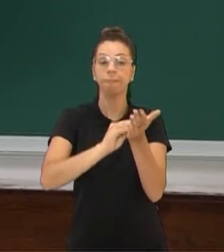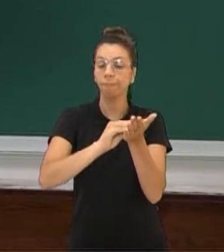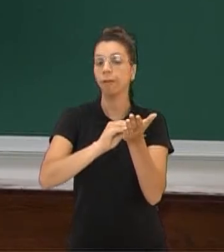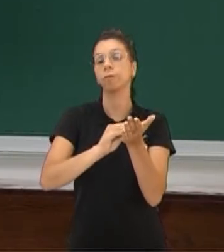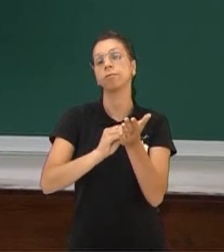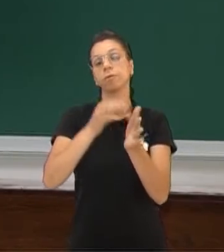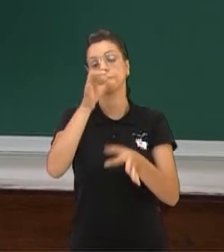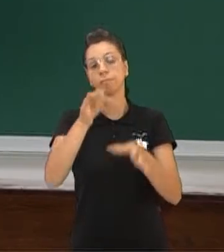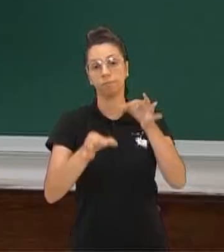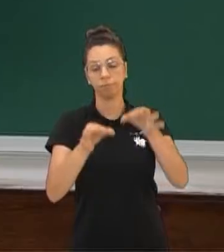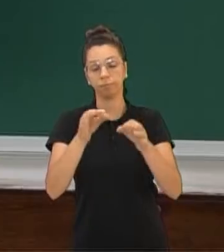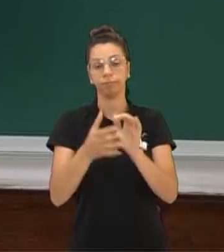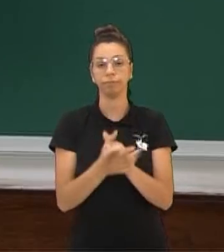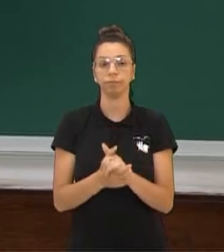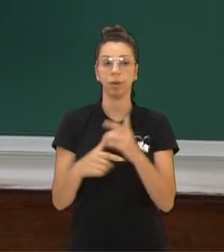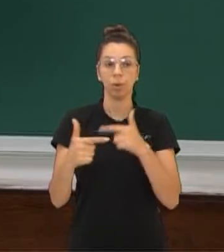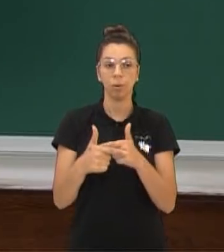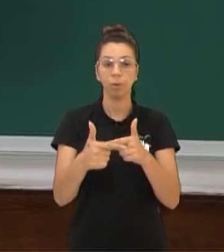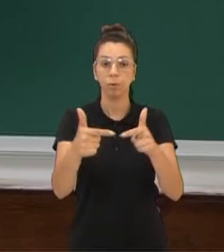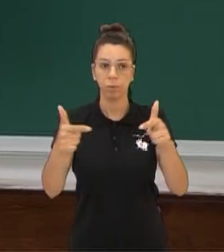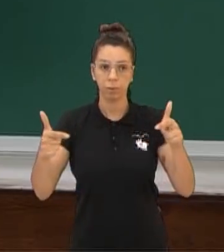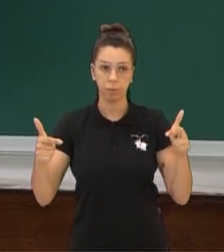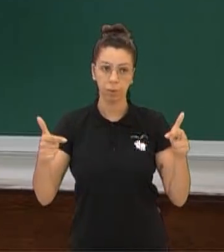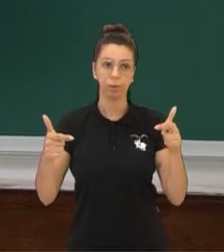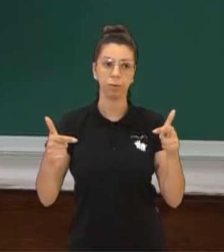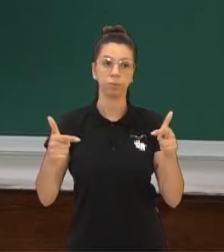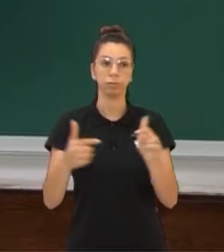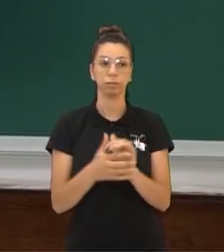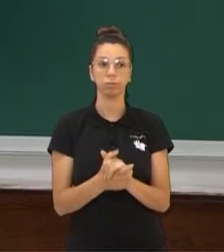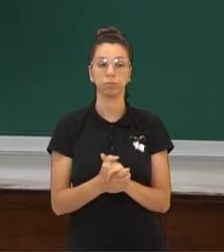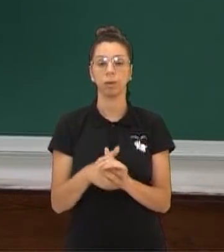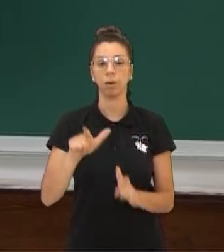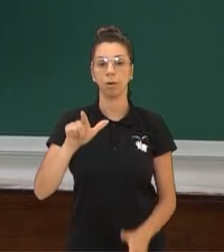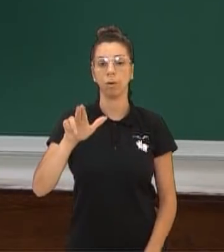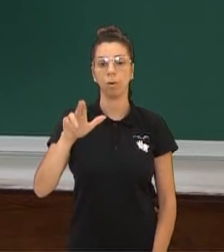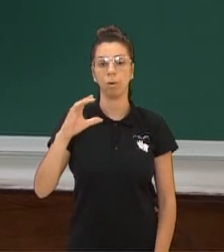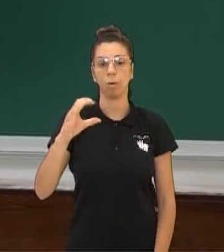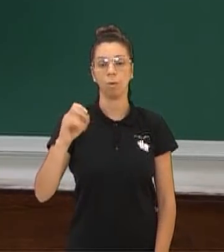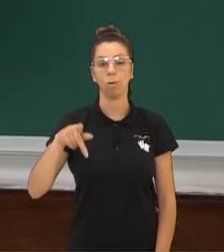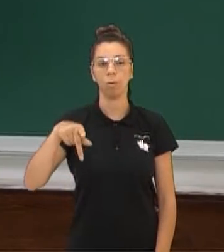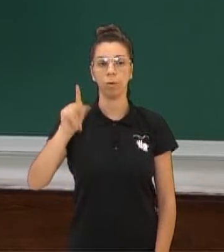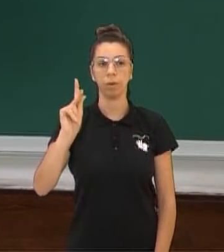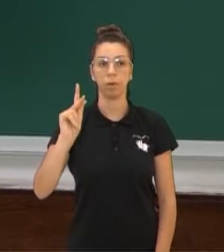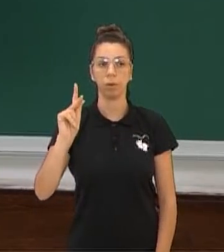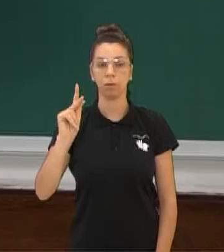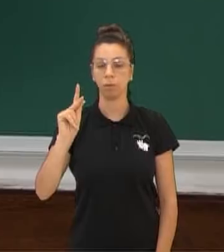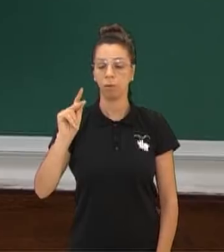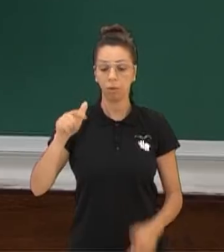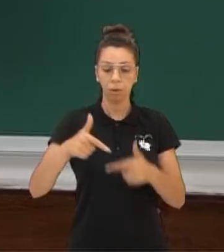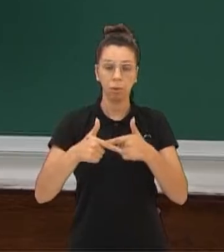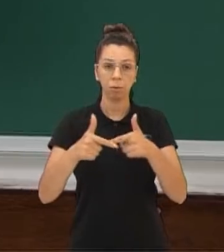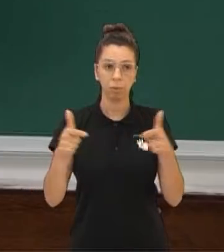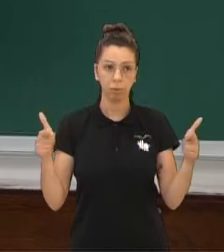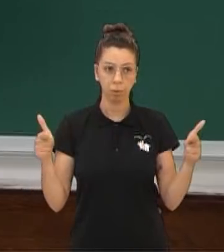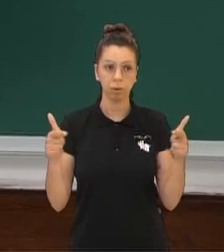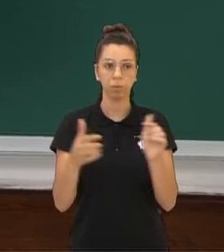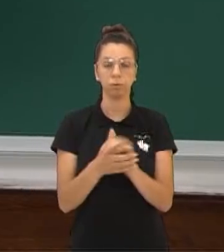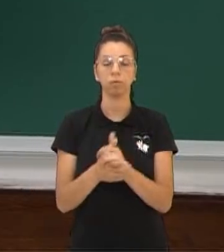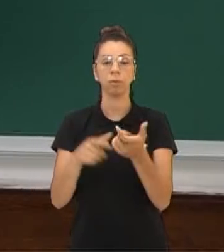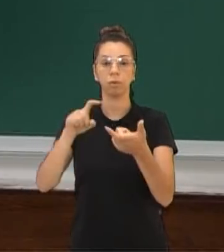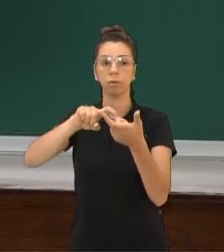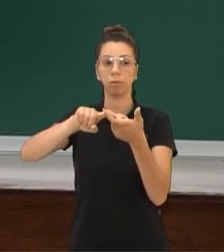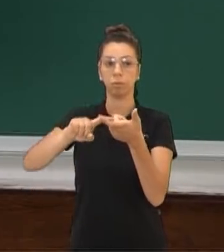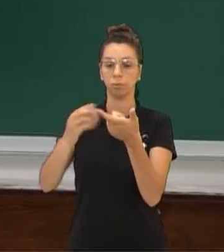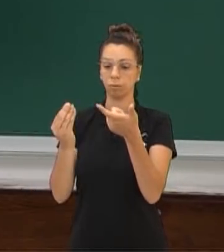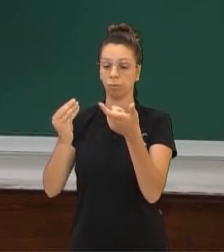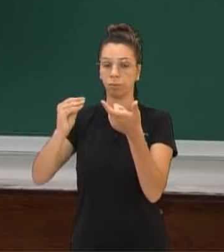Quando a gente coloca um sufixo ali nele, ele fica felizmente. Viram que mudou o sentido? Então, os